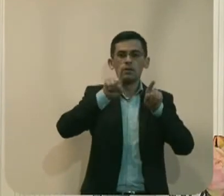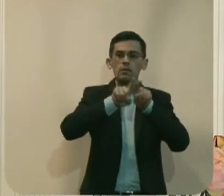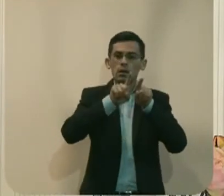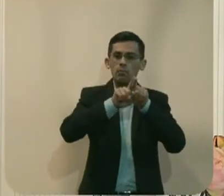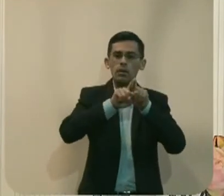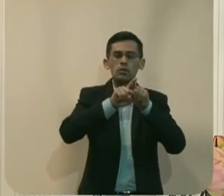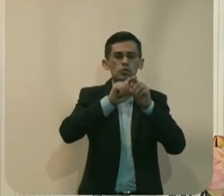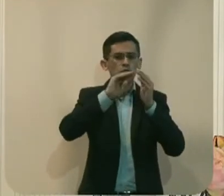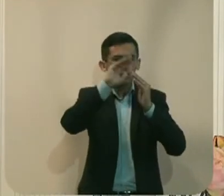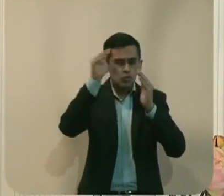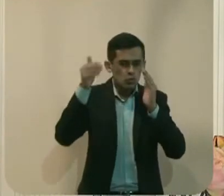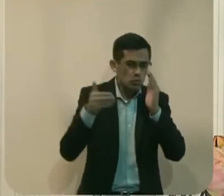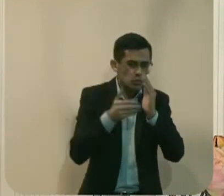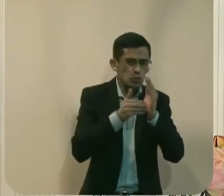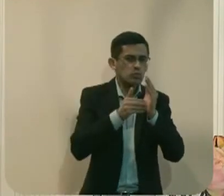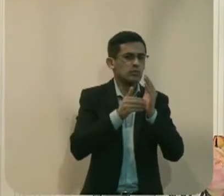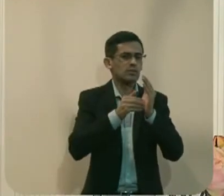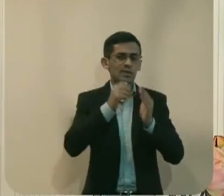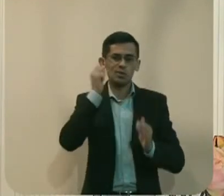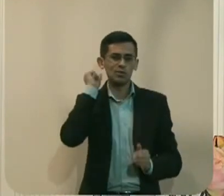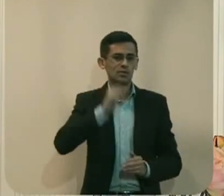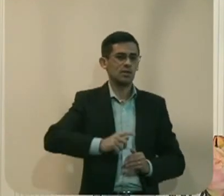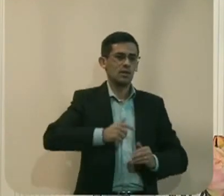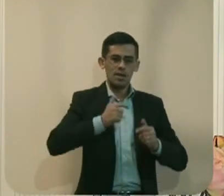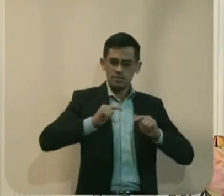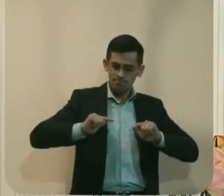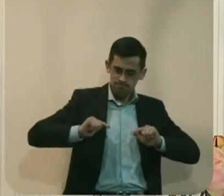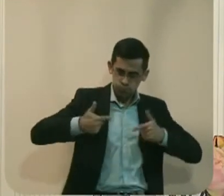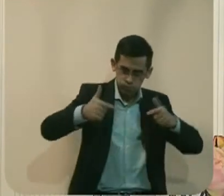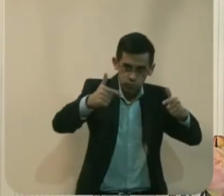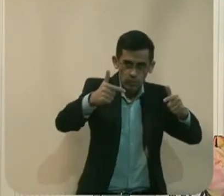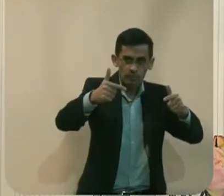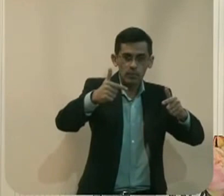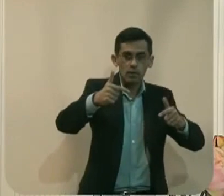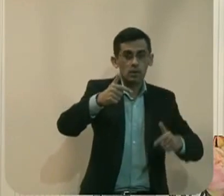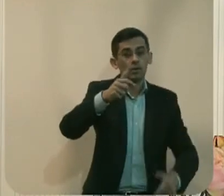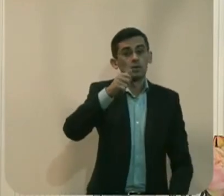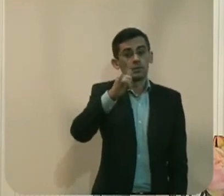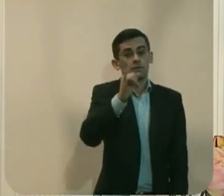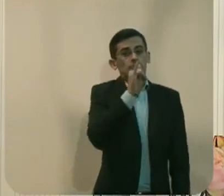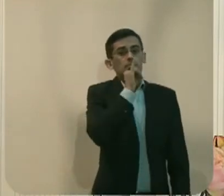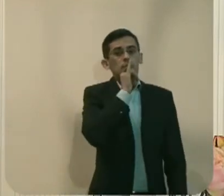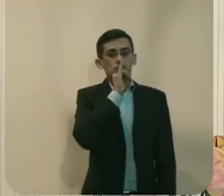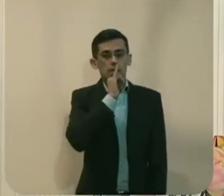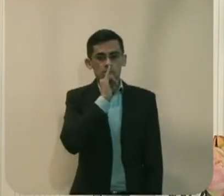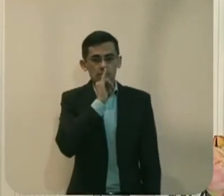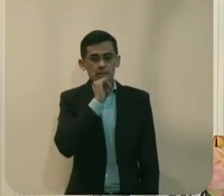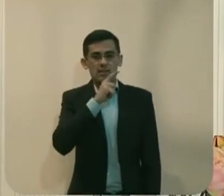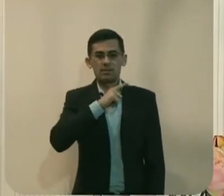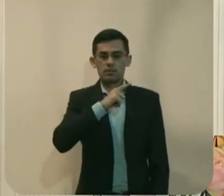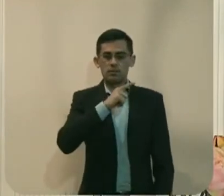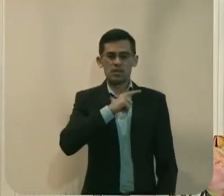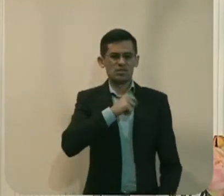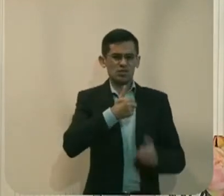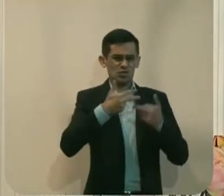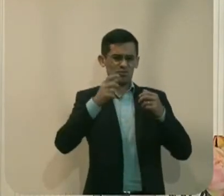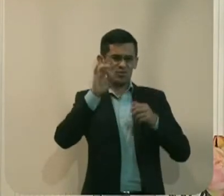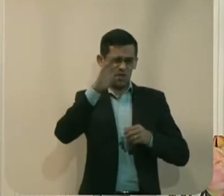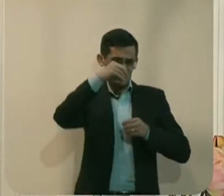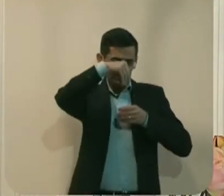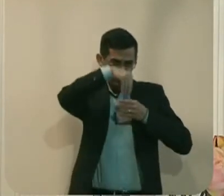sua capacidade para enfrentar a crise. Então, se você estiver carregando só